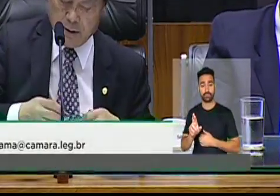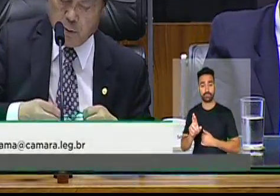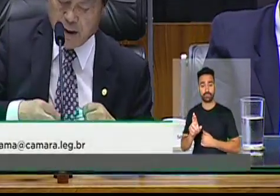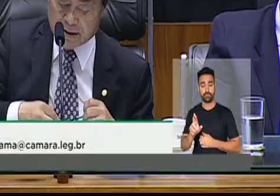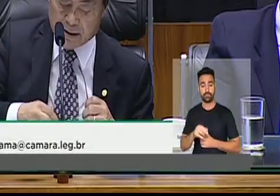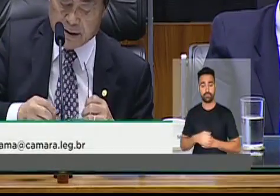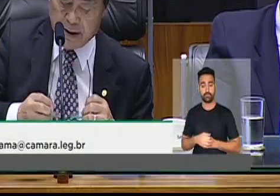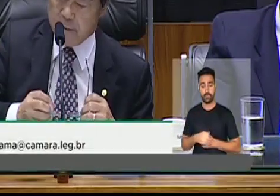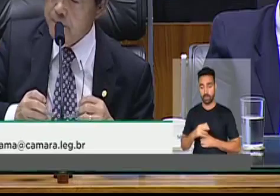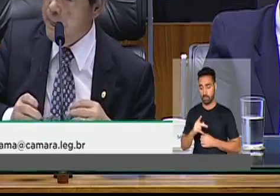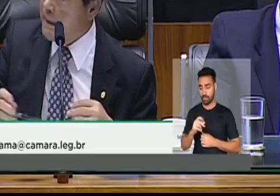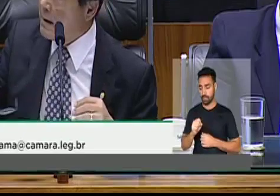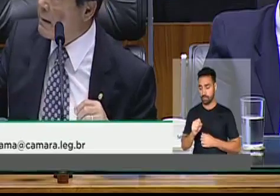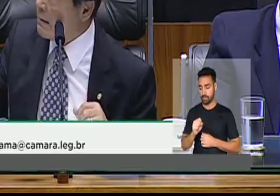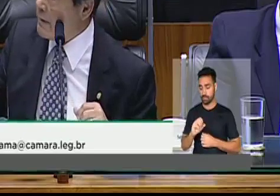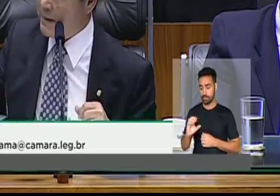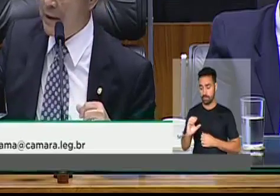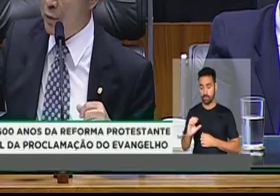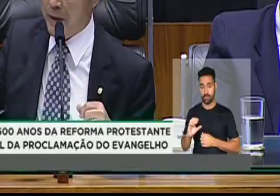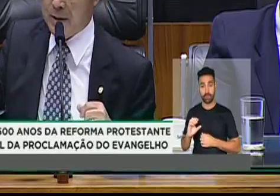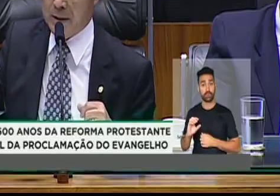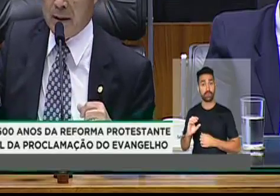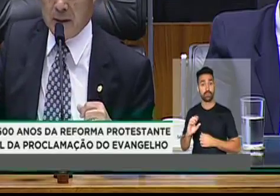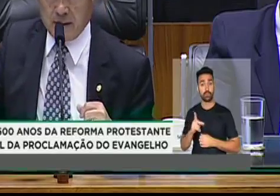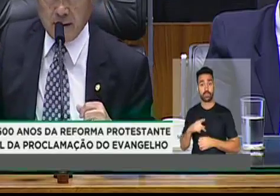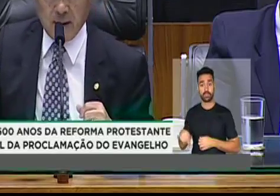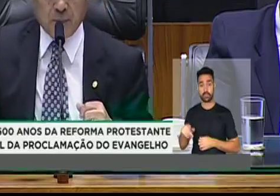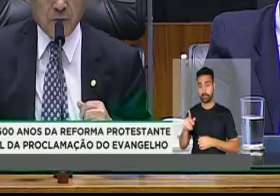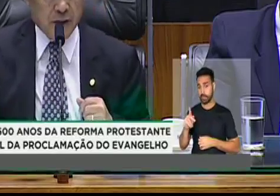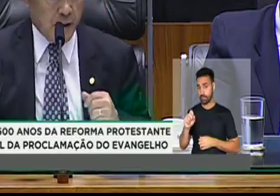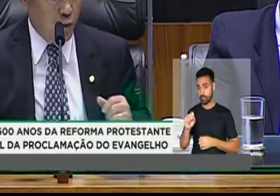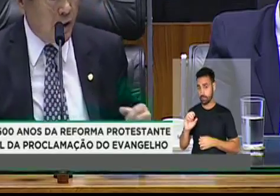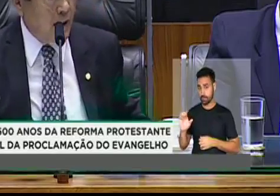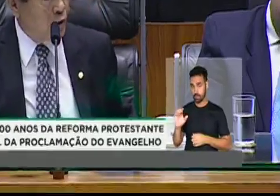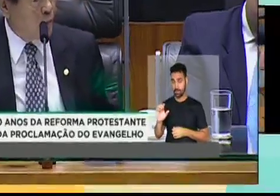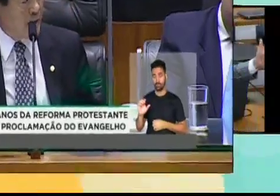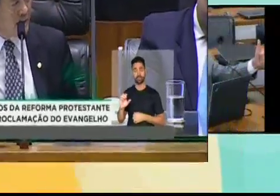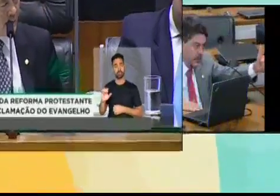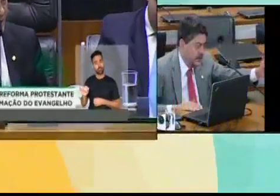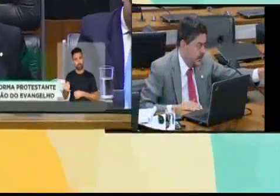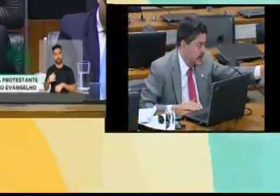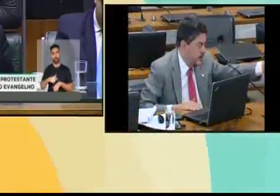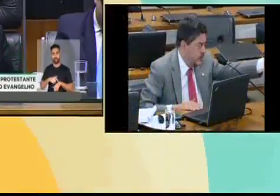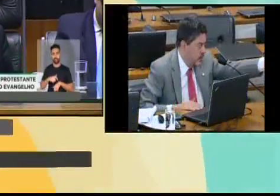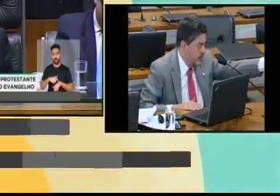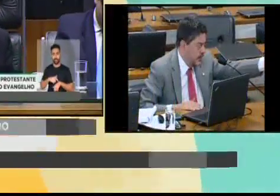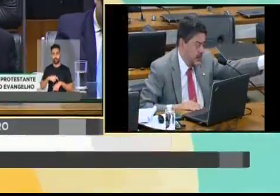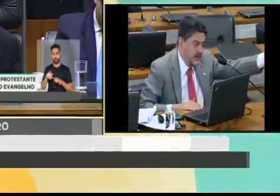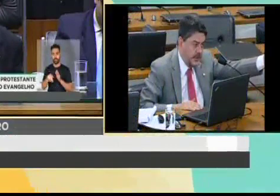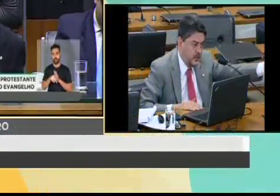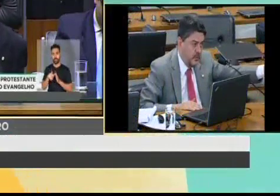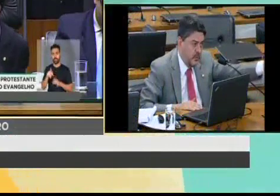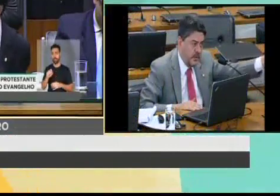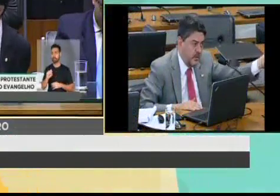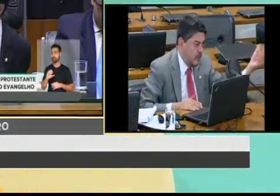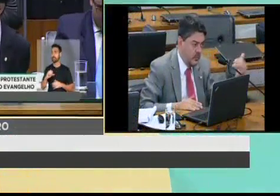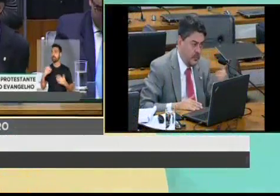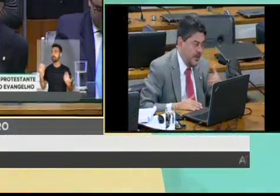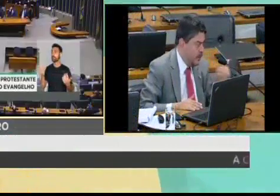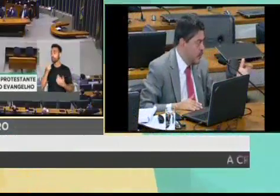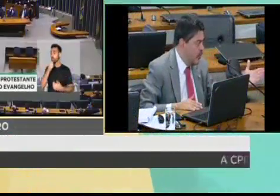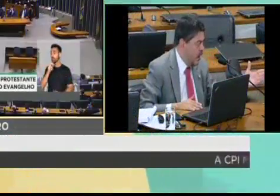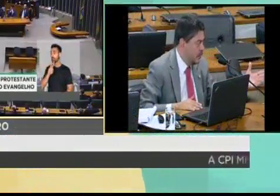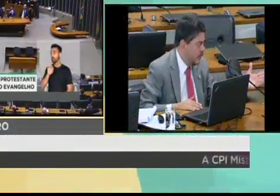representando o PSC, presidente do PSC, aproveitando o horário do PSC aqui na casa. Onde é que está o Vitor